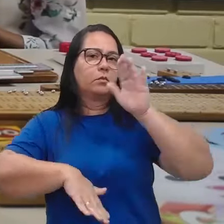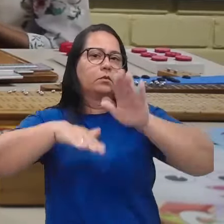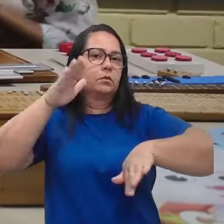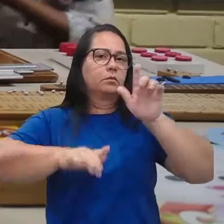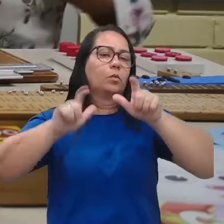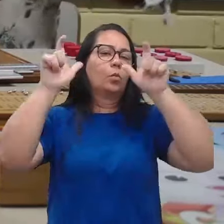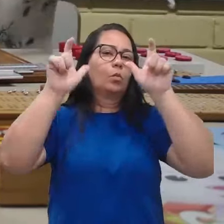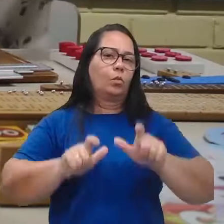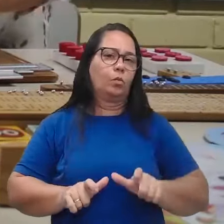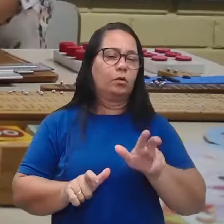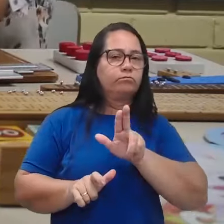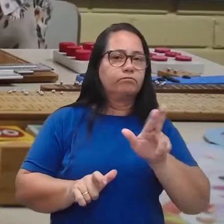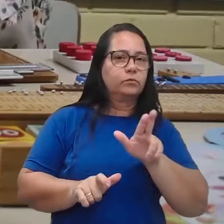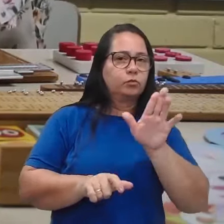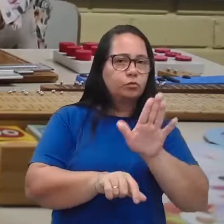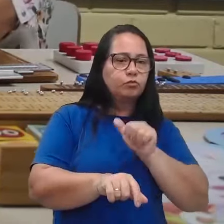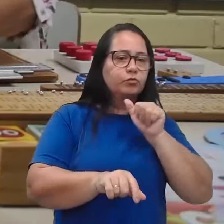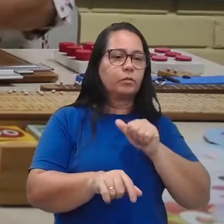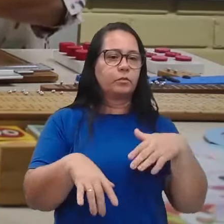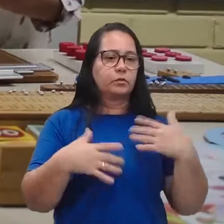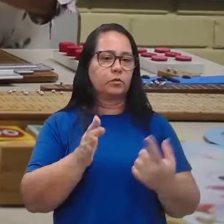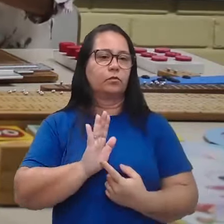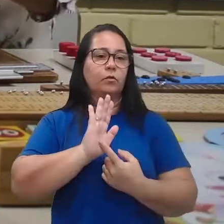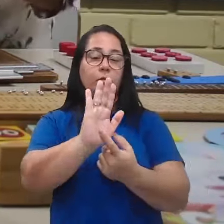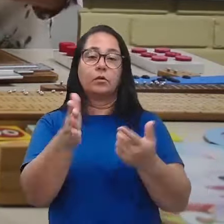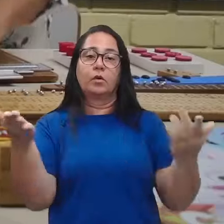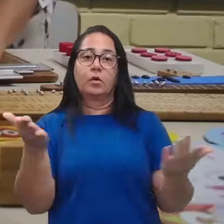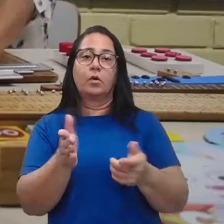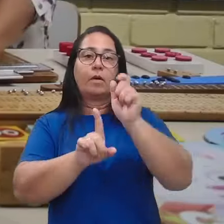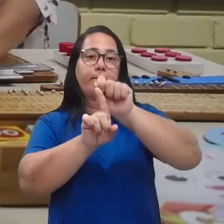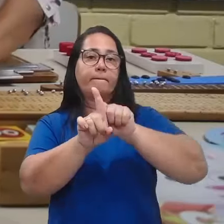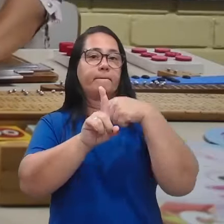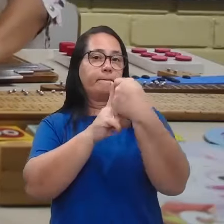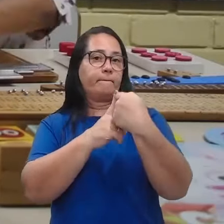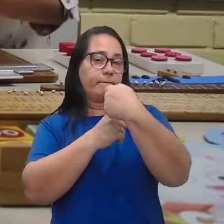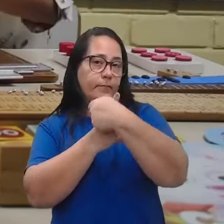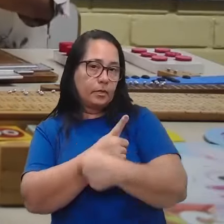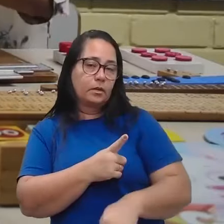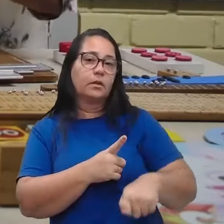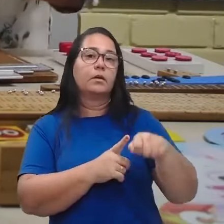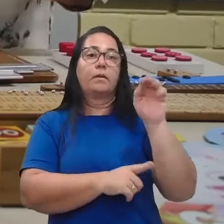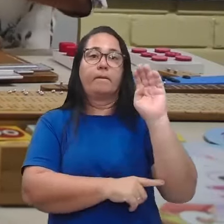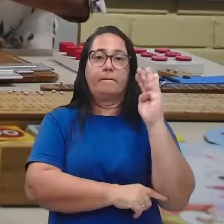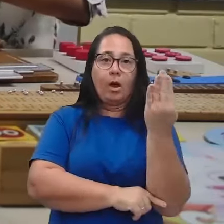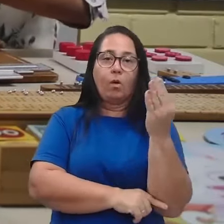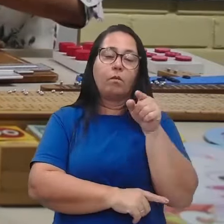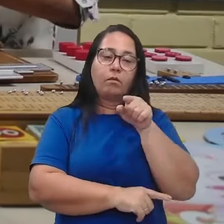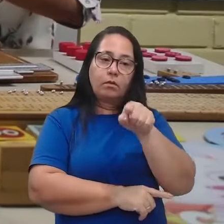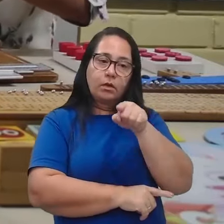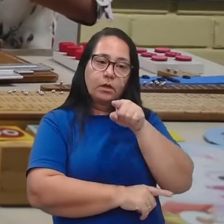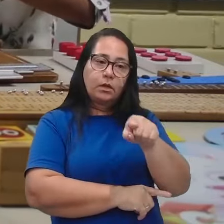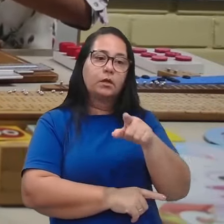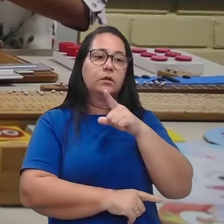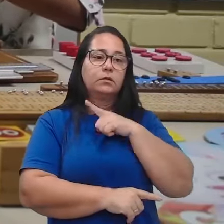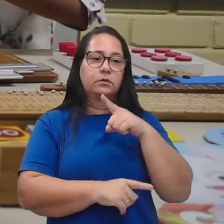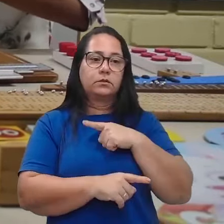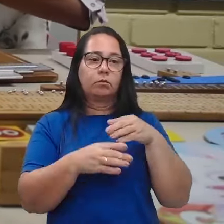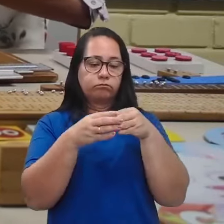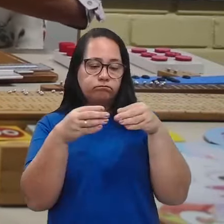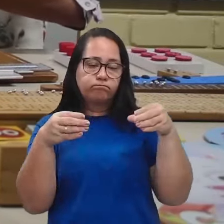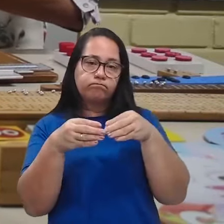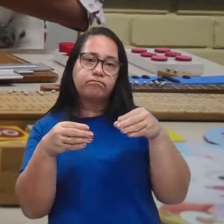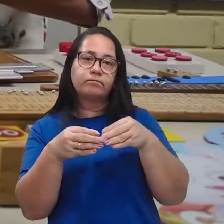chama. E aí aqui eu estou mostrando para vocês uma banana de madeira, ela está bem cubista, ela está meio